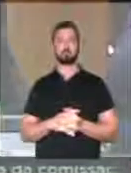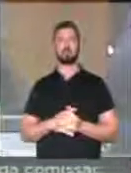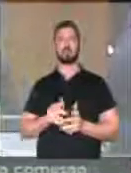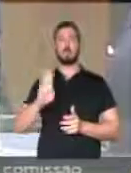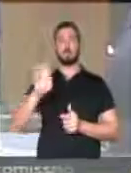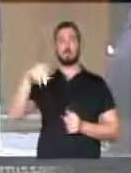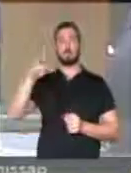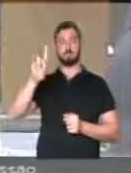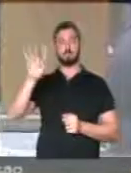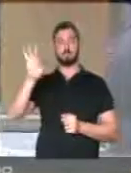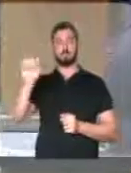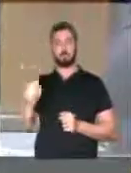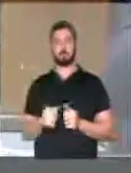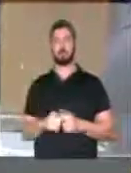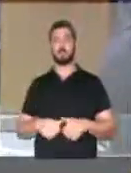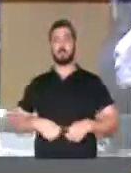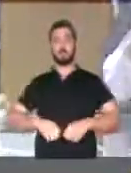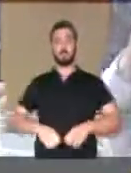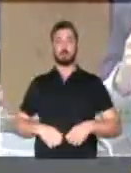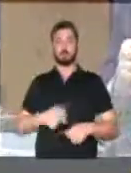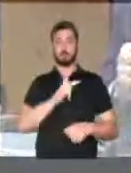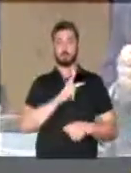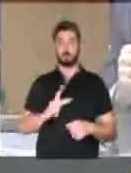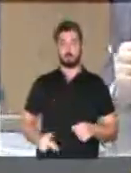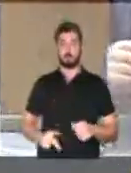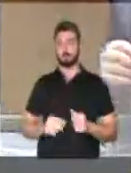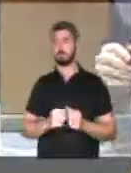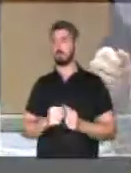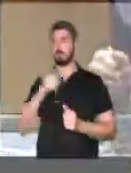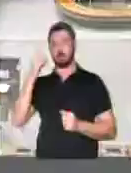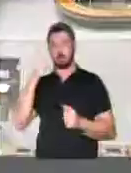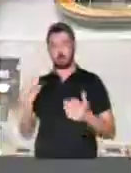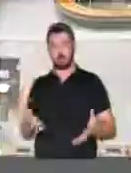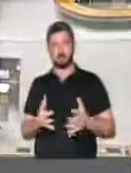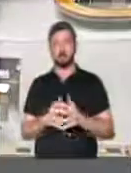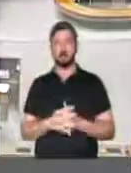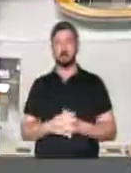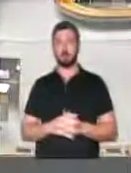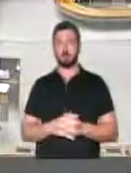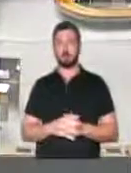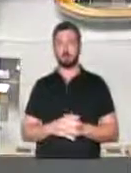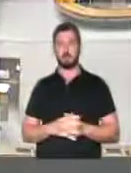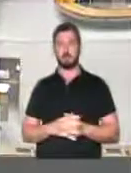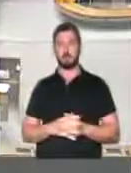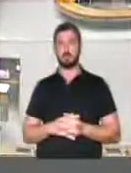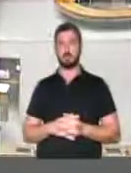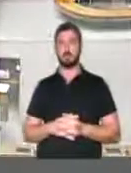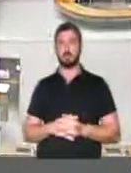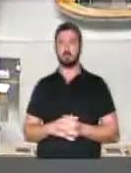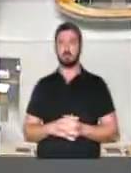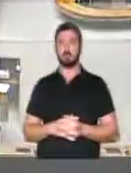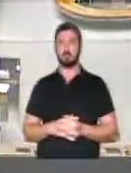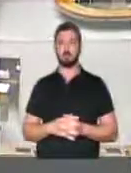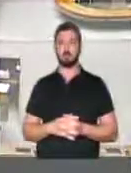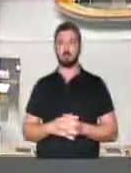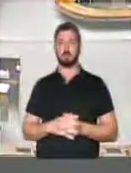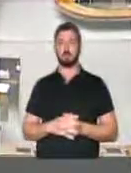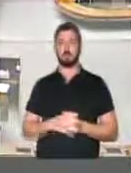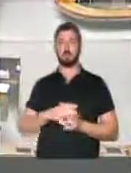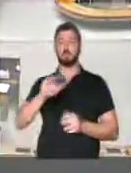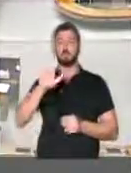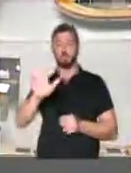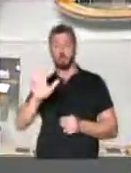Benedita. Senhor presidente, senhoras e senhores deputados, já está mais que comprovado de que Luiz